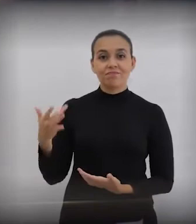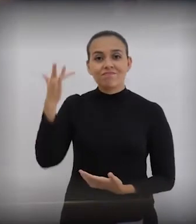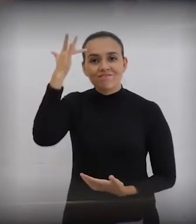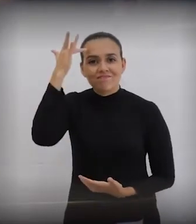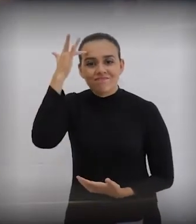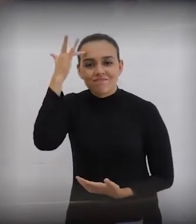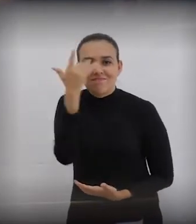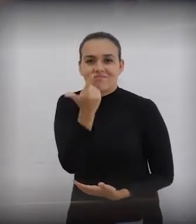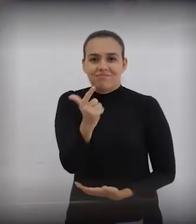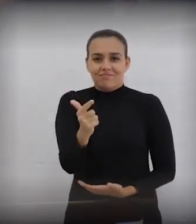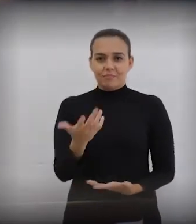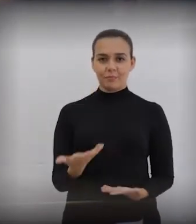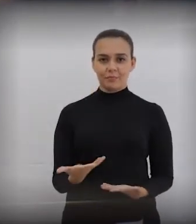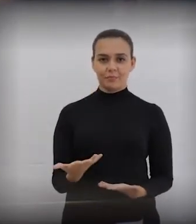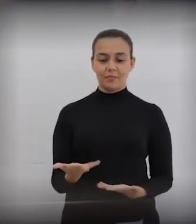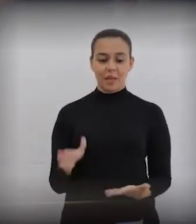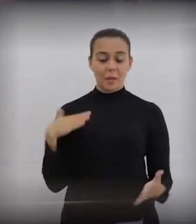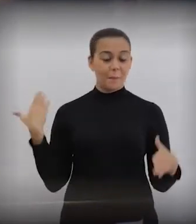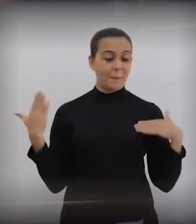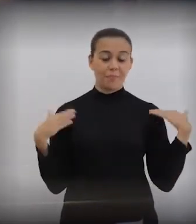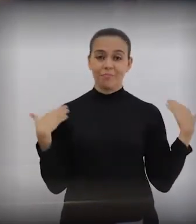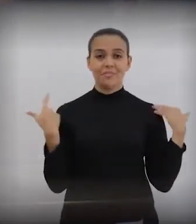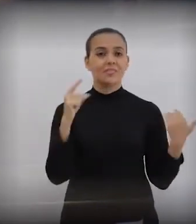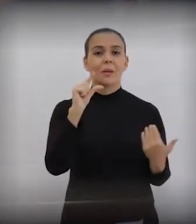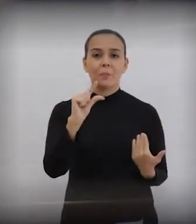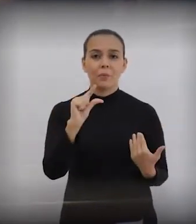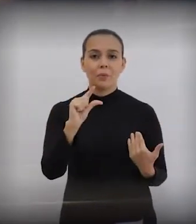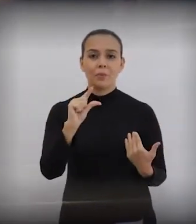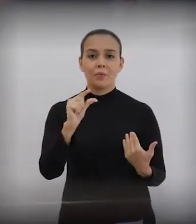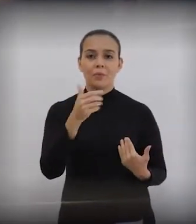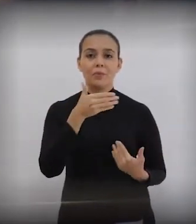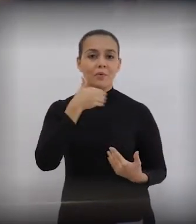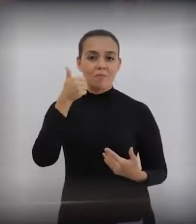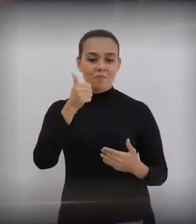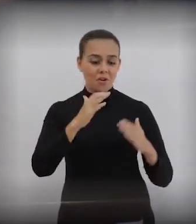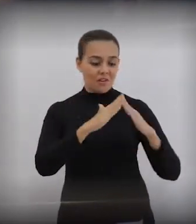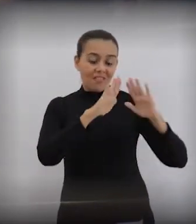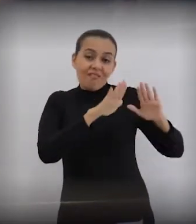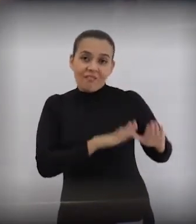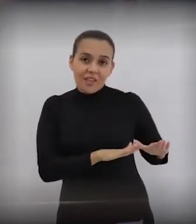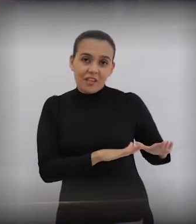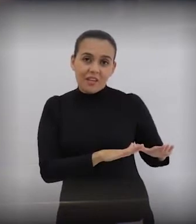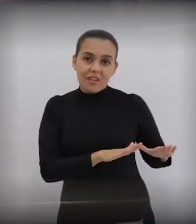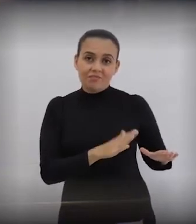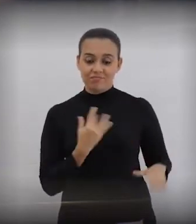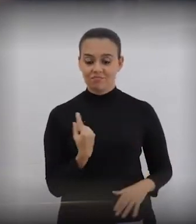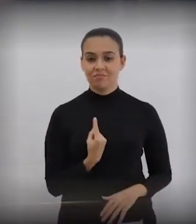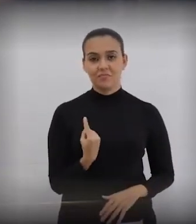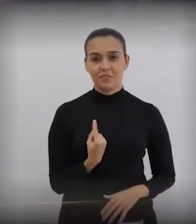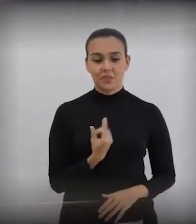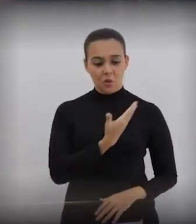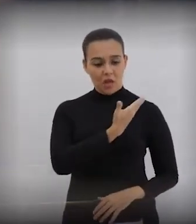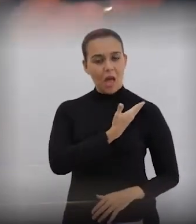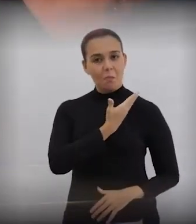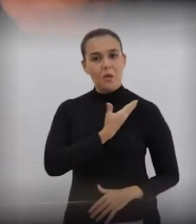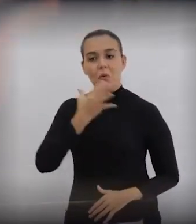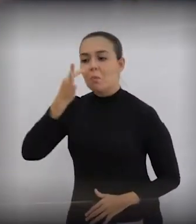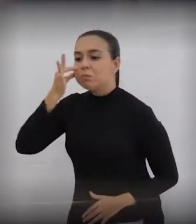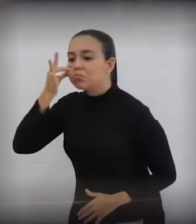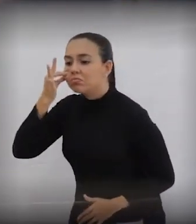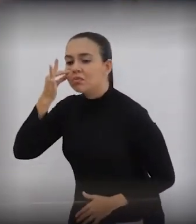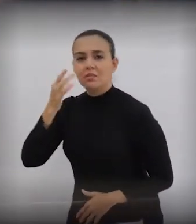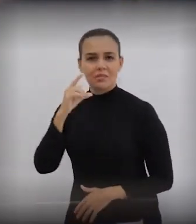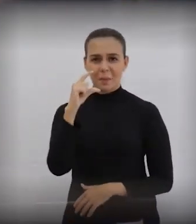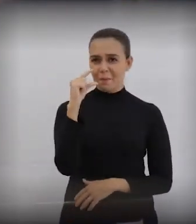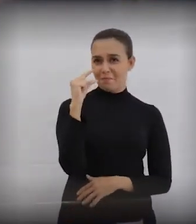retraída. Não saem menos de casa, tem menos amigos pessoais de carne